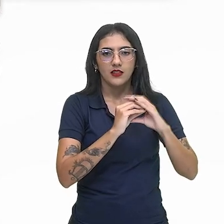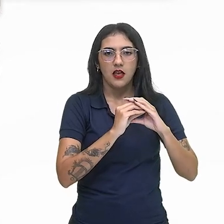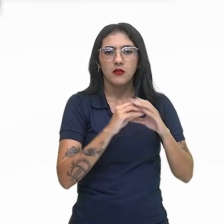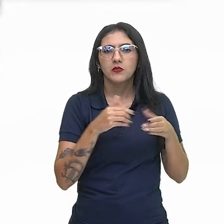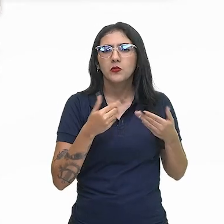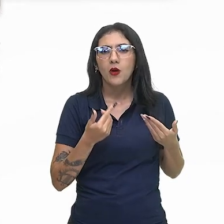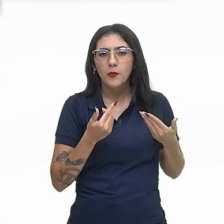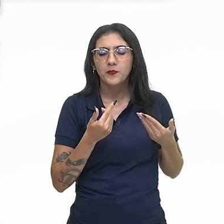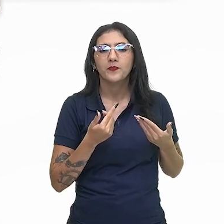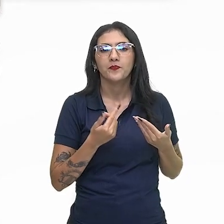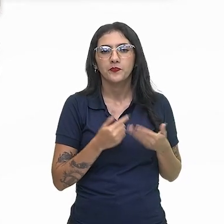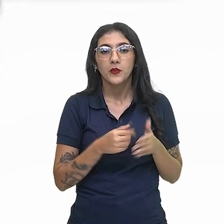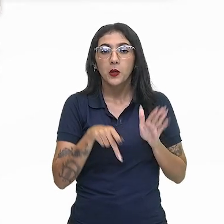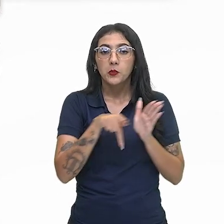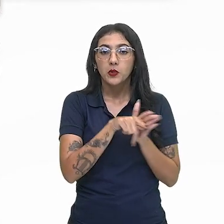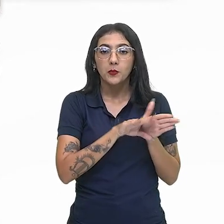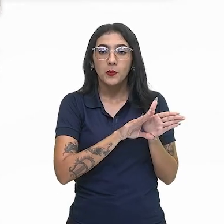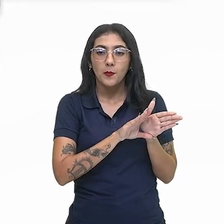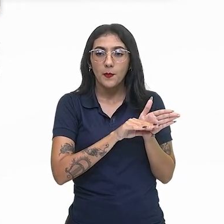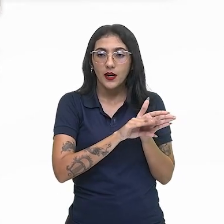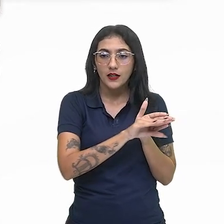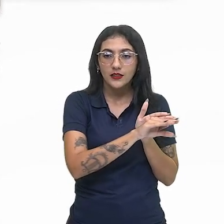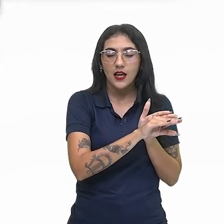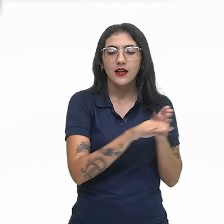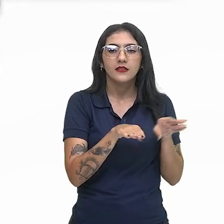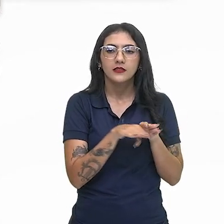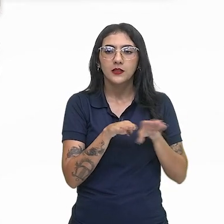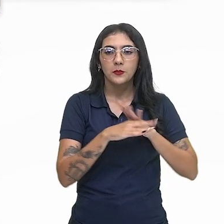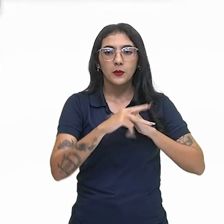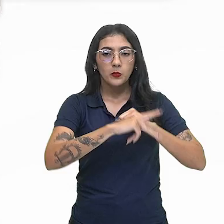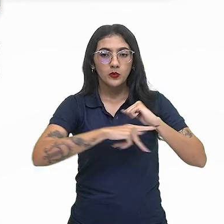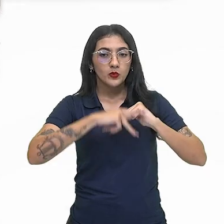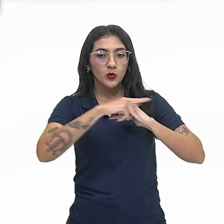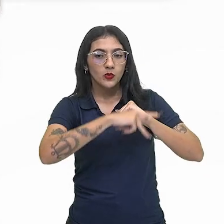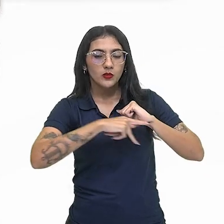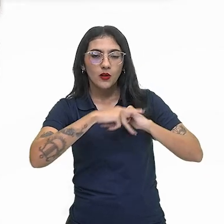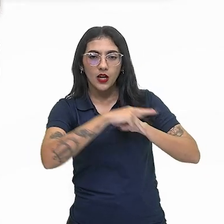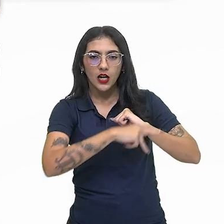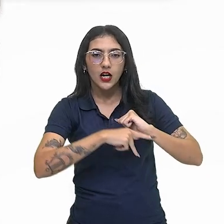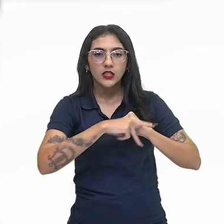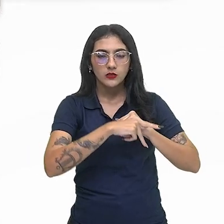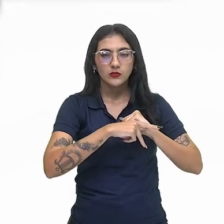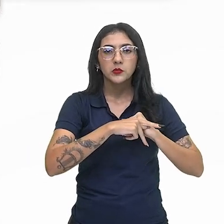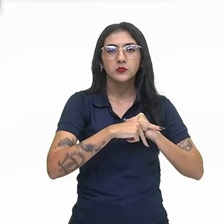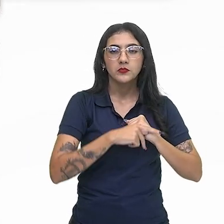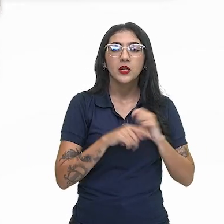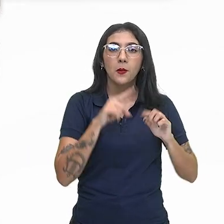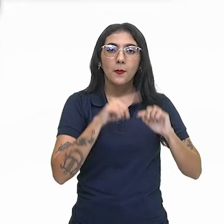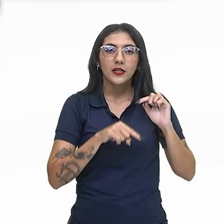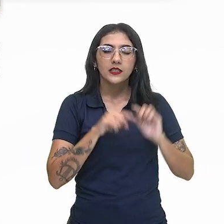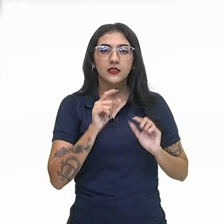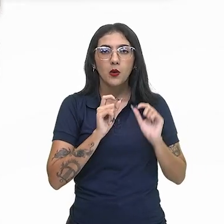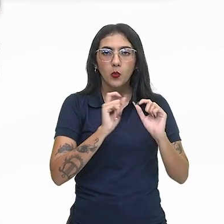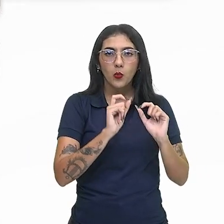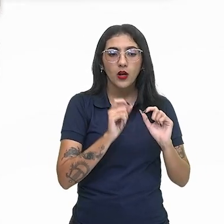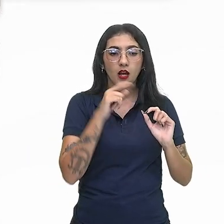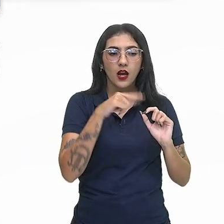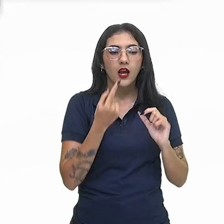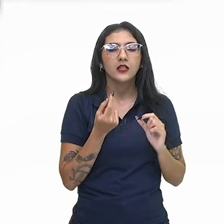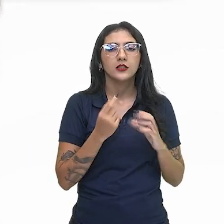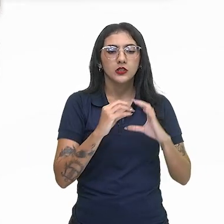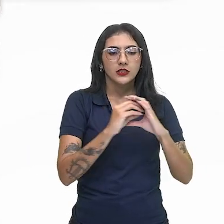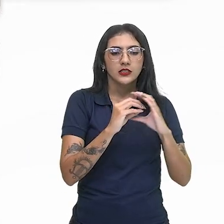foram essas? Células de bactérias e protozoários, que são organismos unicelulares. Então, ele